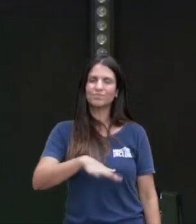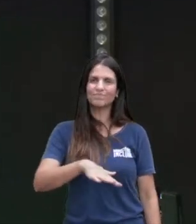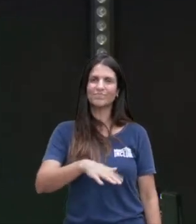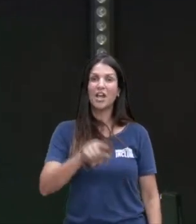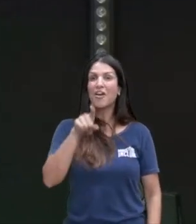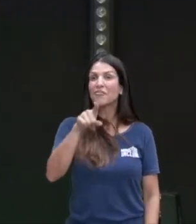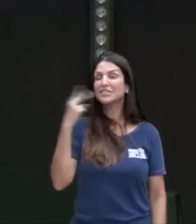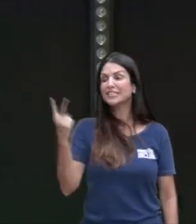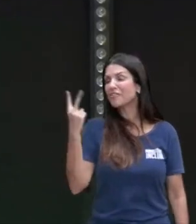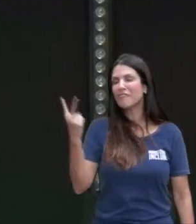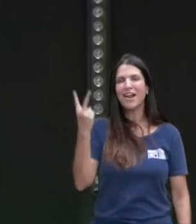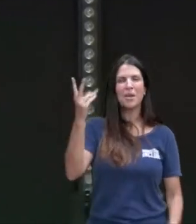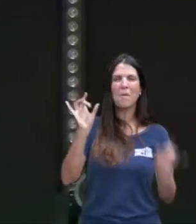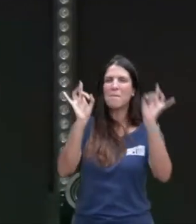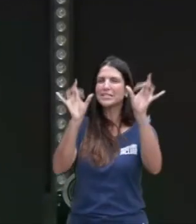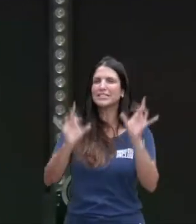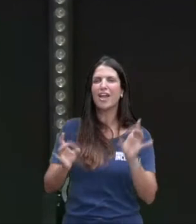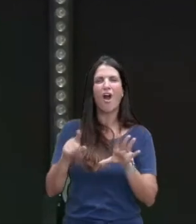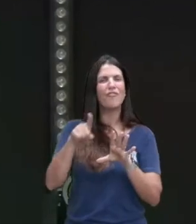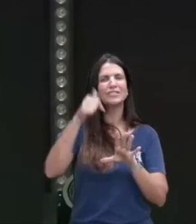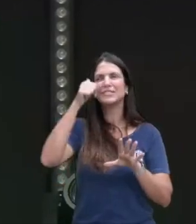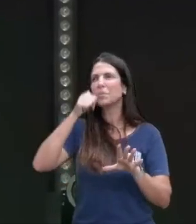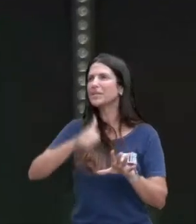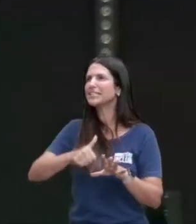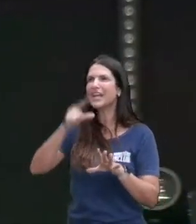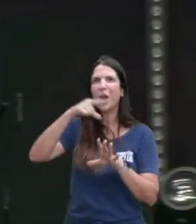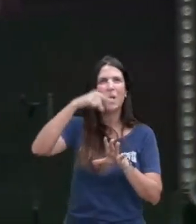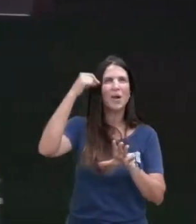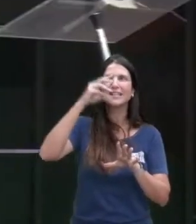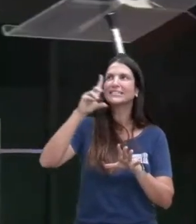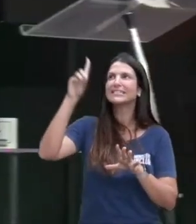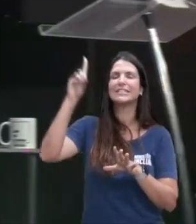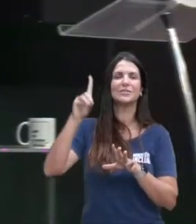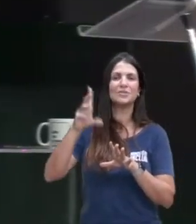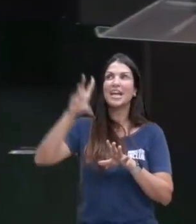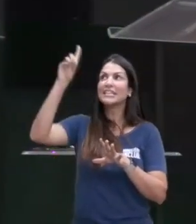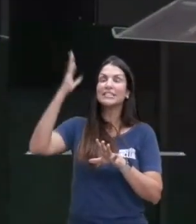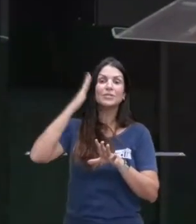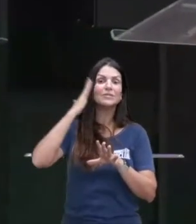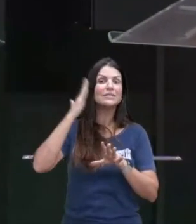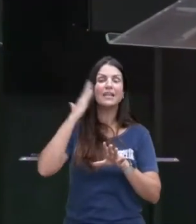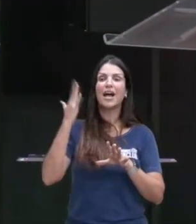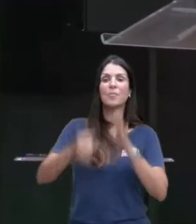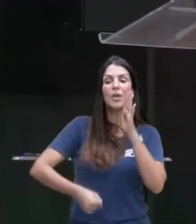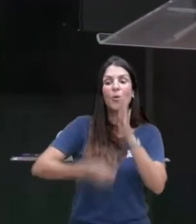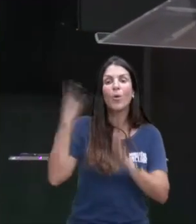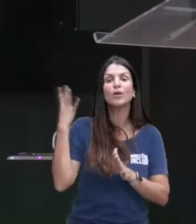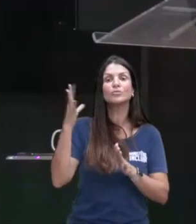você você é a menina dos olhos de Deus Deus sabe quantos fios de cabelo tem na sua cabeça